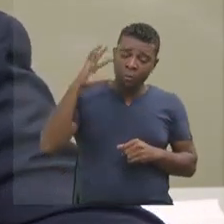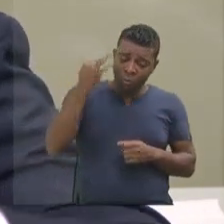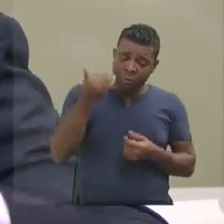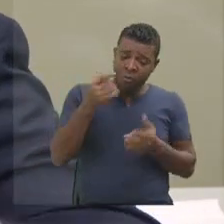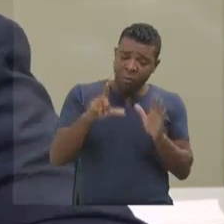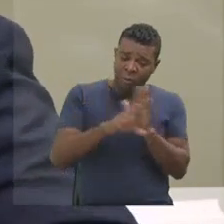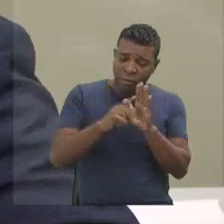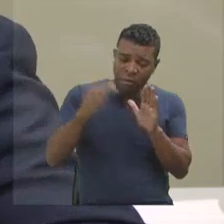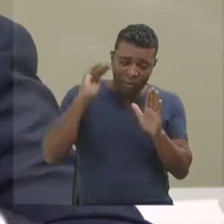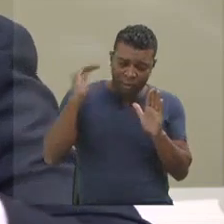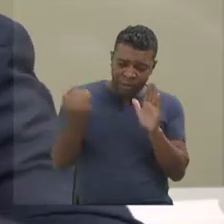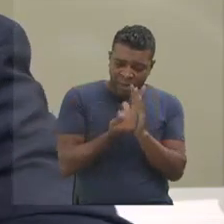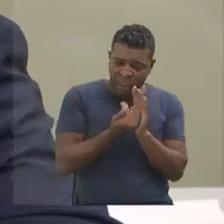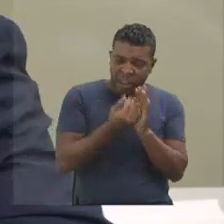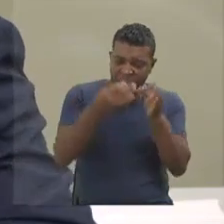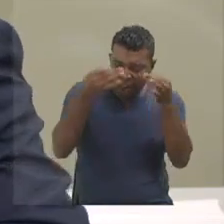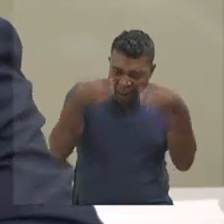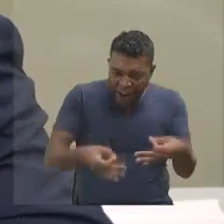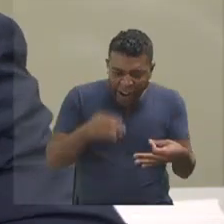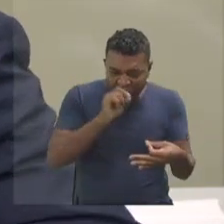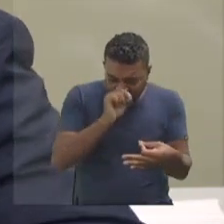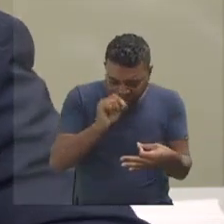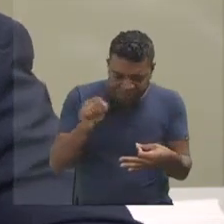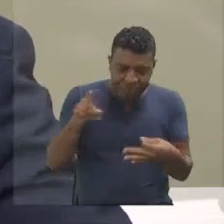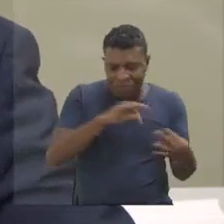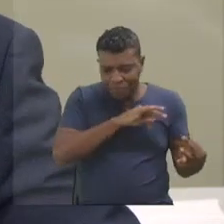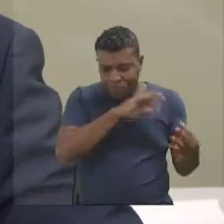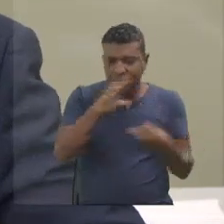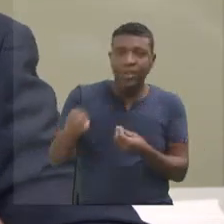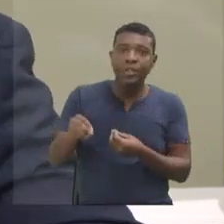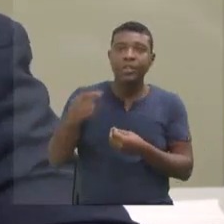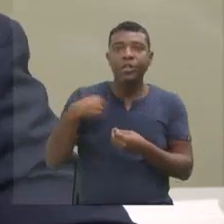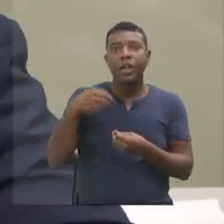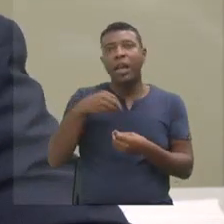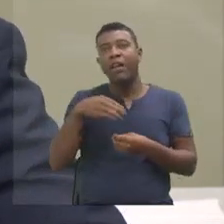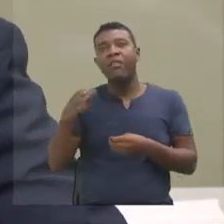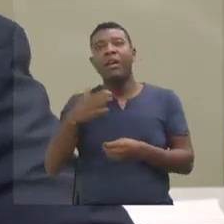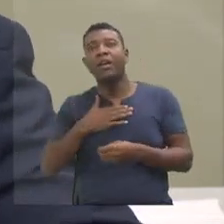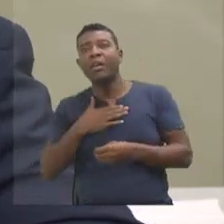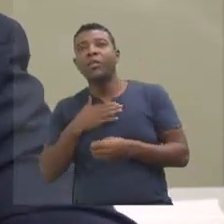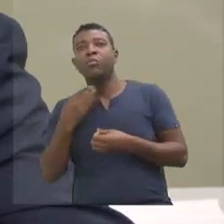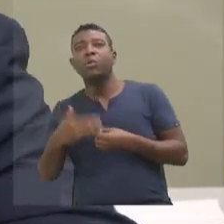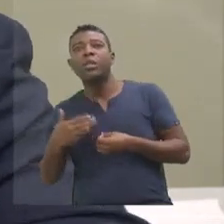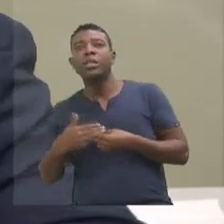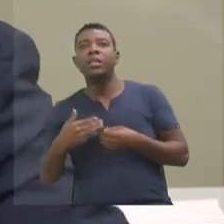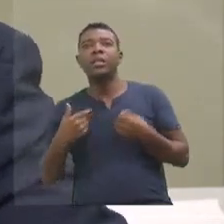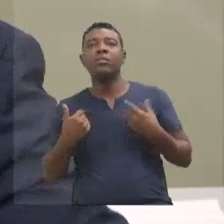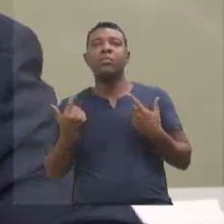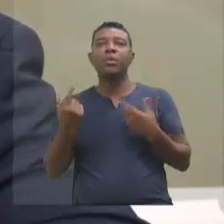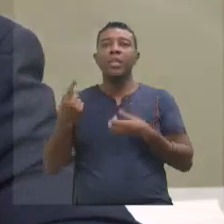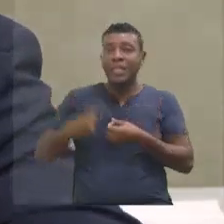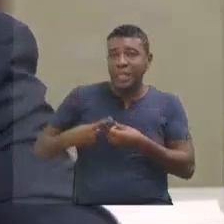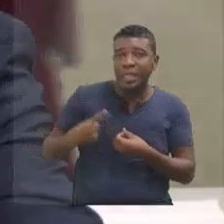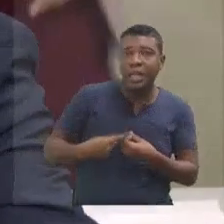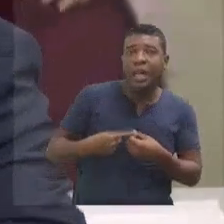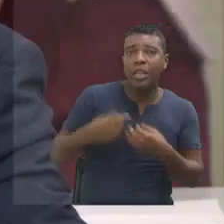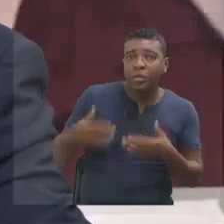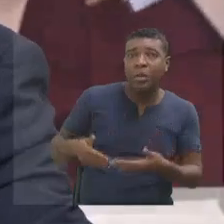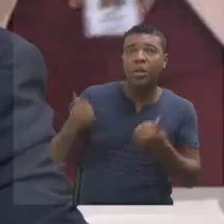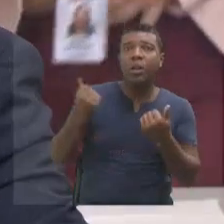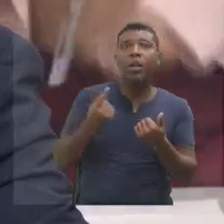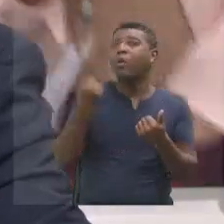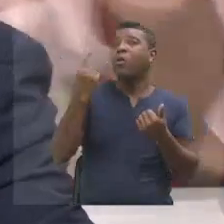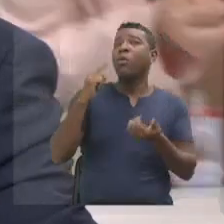todos os deputados todos os gestor de saúde todo político querer levar para o seu município para sua cidade um avanço quer que seja uma